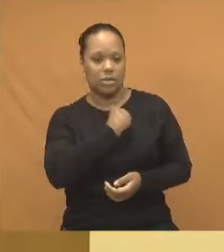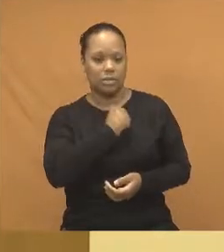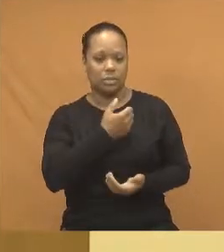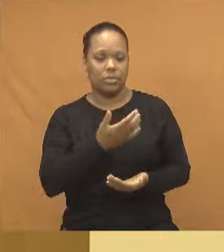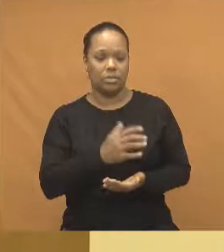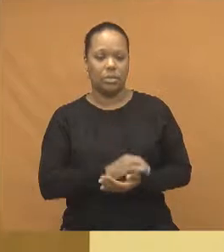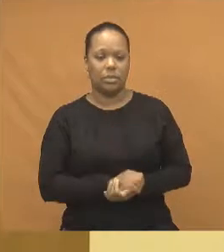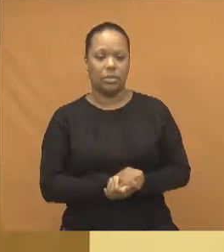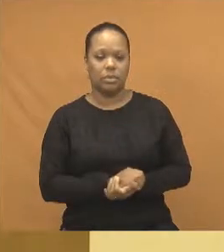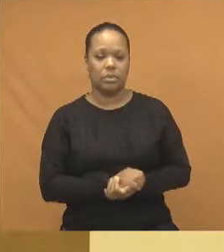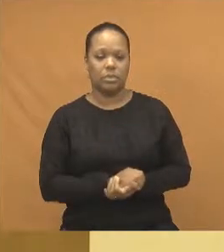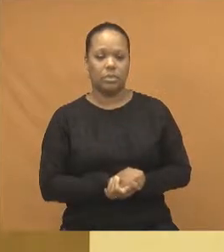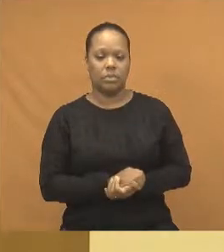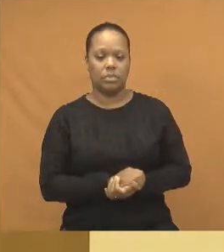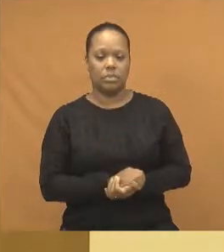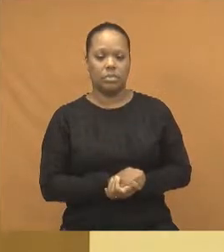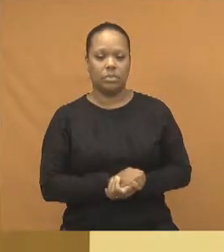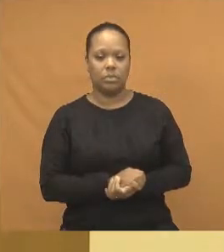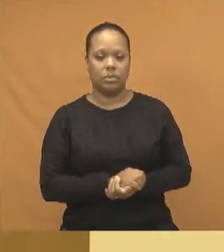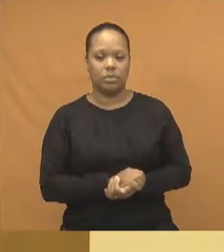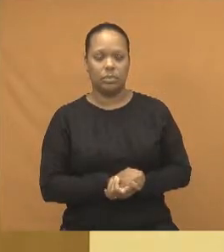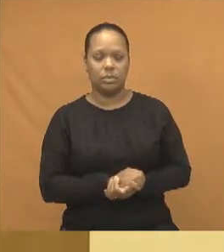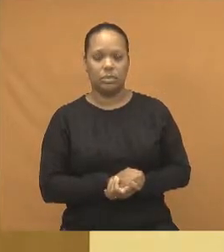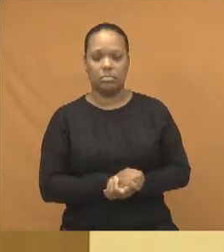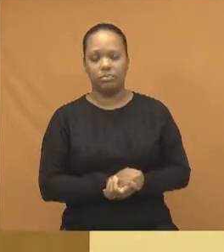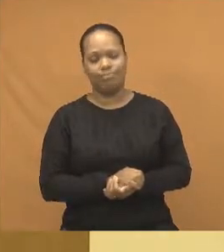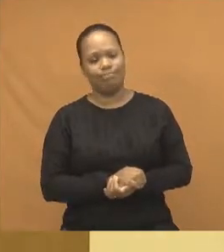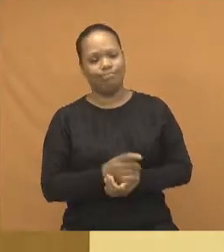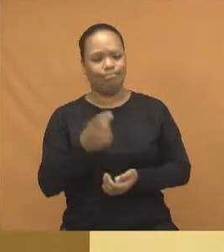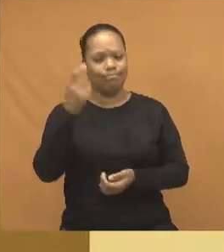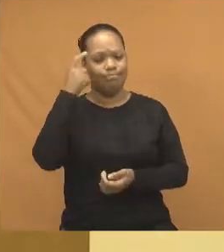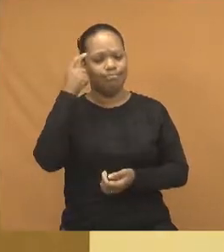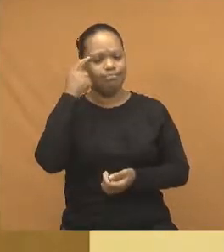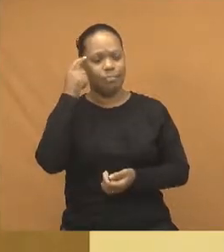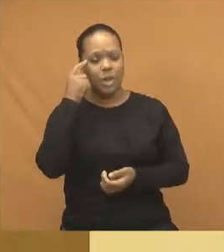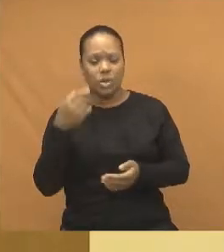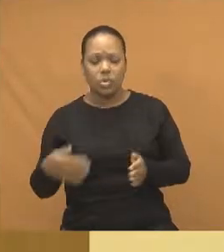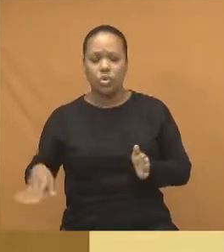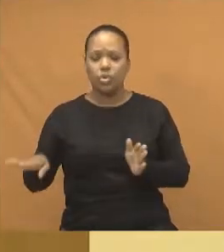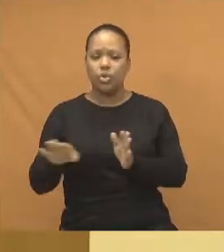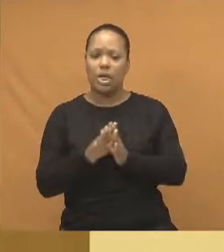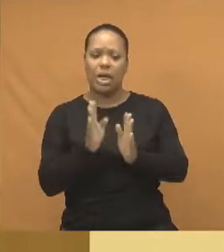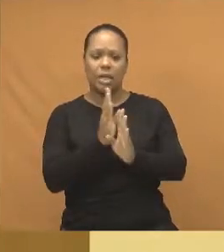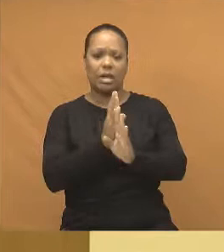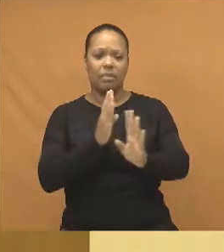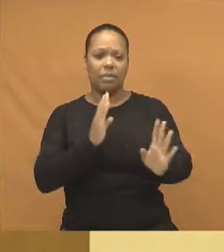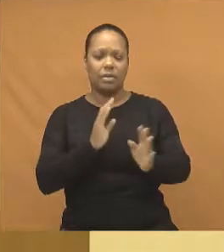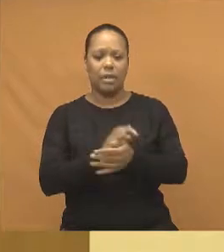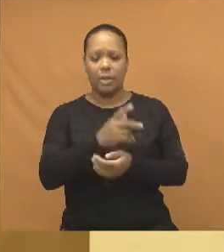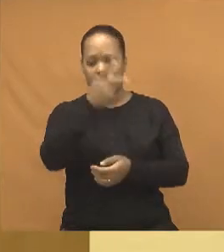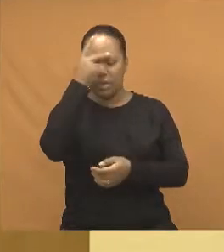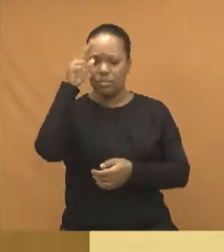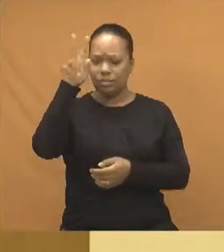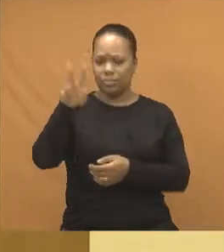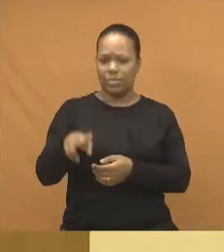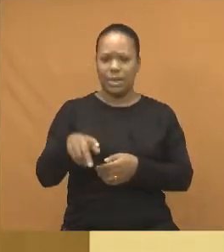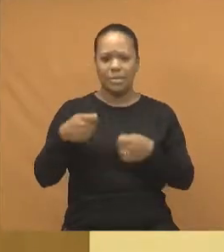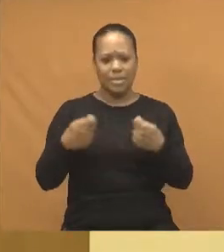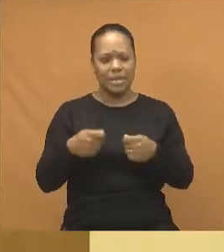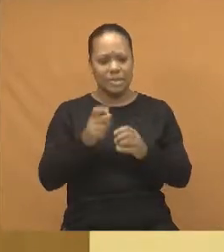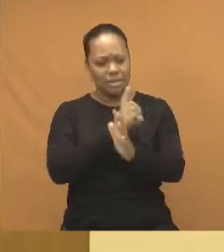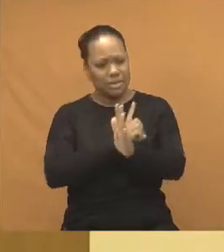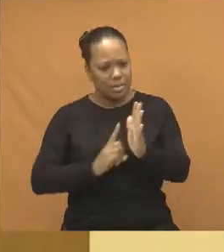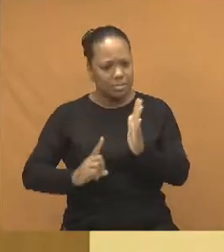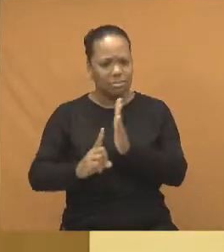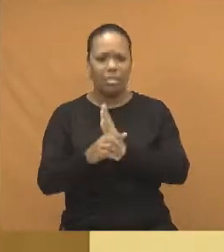emergência, inclusive acho que isso devia fazer parte do bom senso, né? Porque às vezes você chega ali na fila, tem alguém que precisa ter um